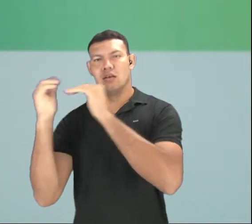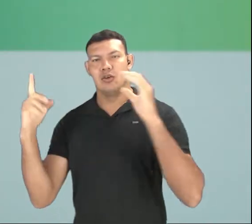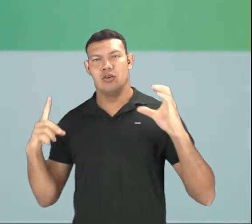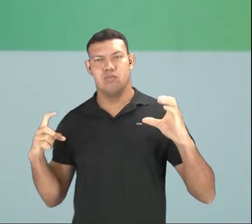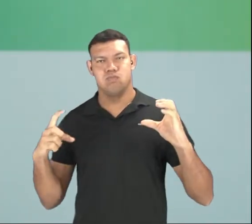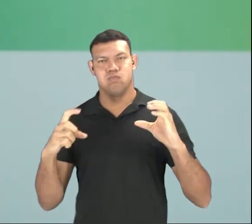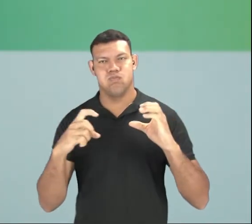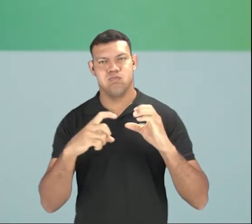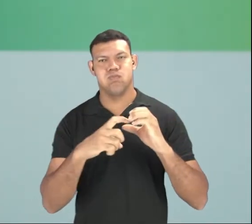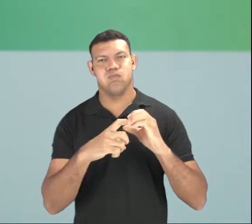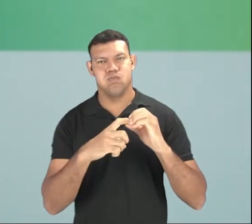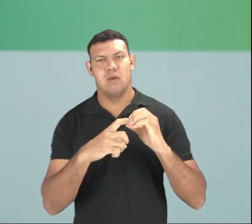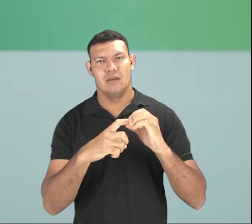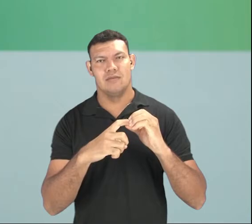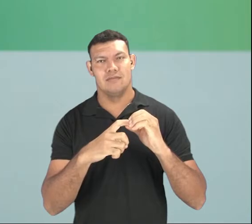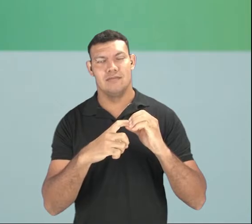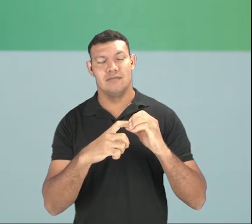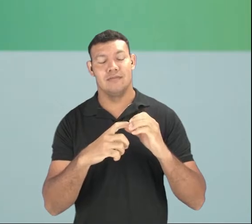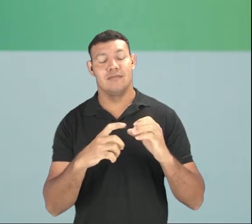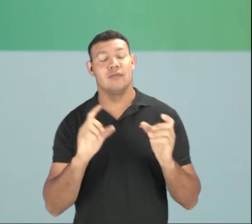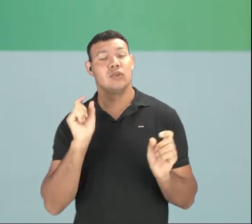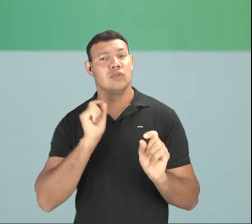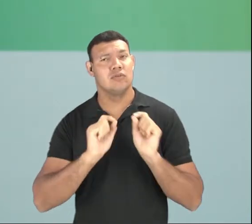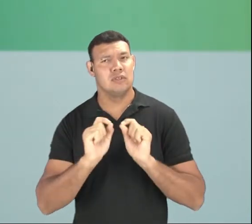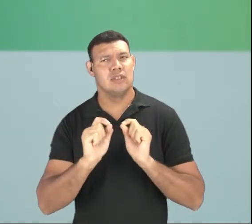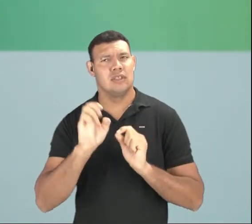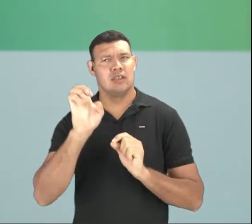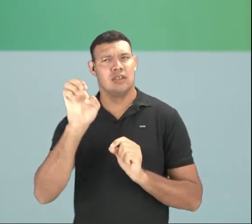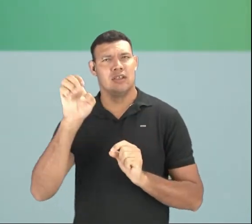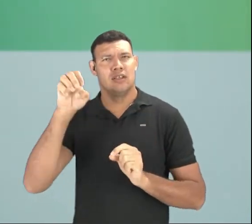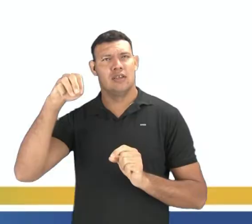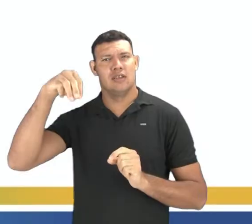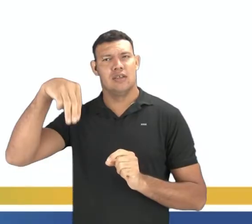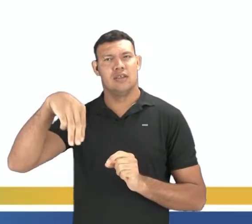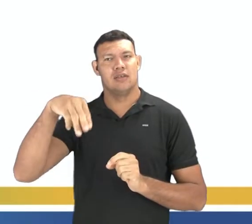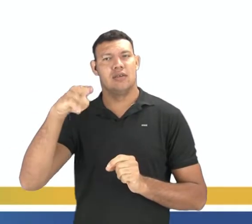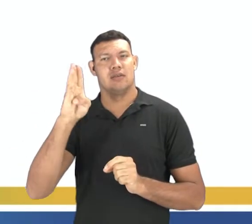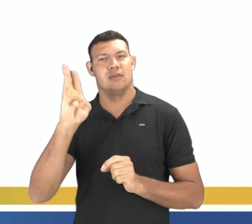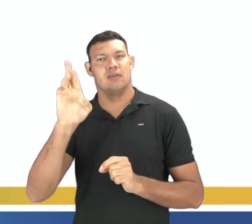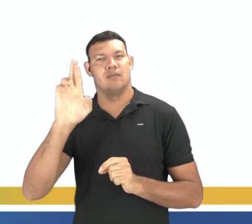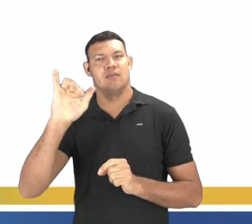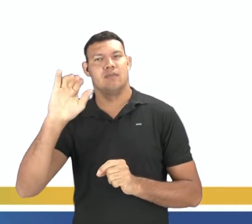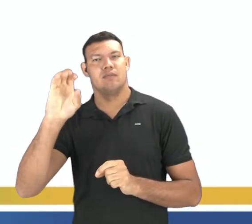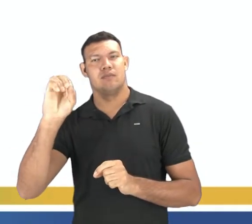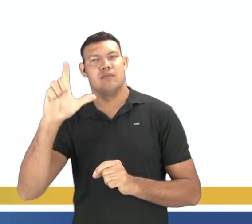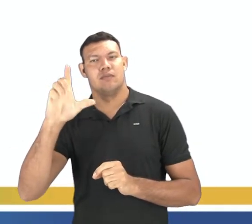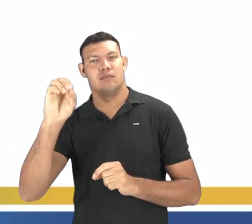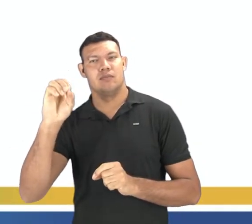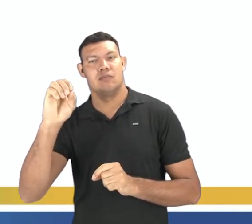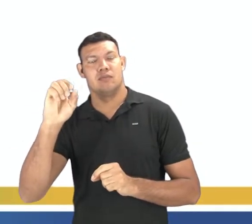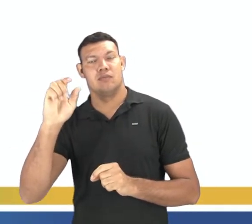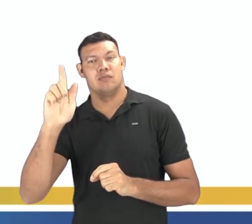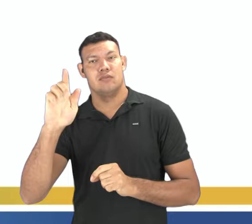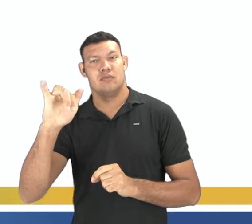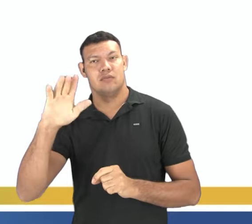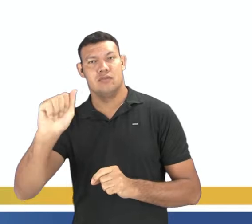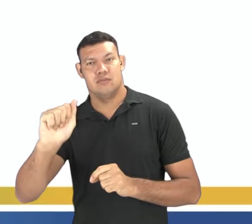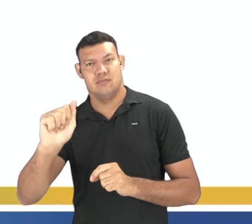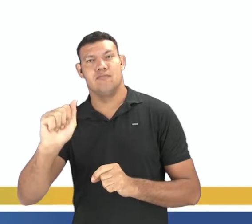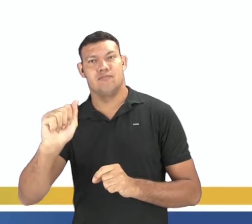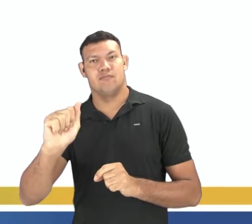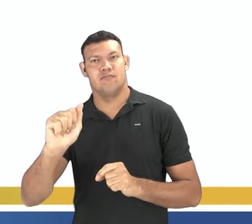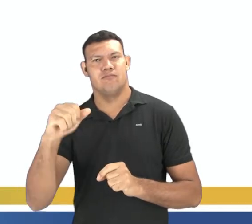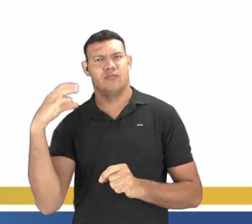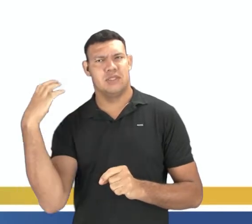O que seria a embriologia? A embriologia, ela é a ciência que estuda o desenvolvimento dos